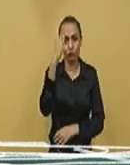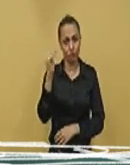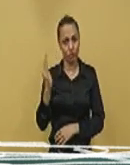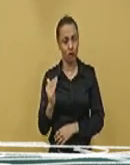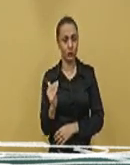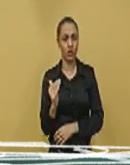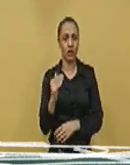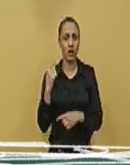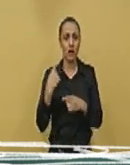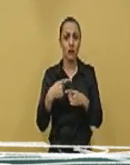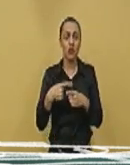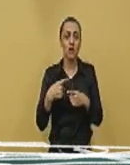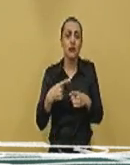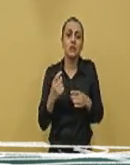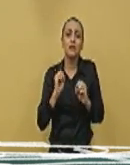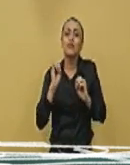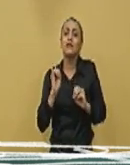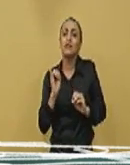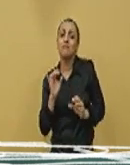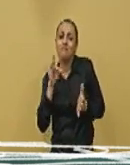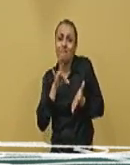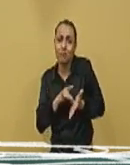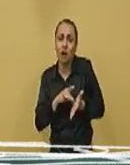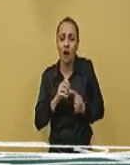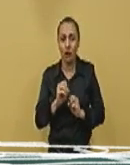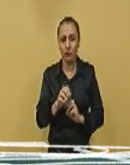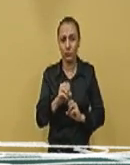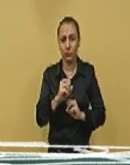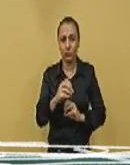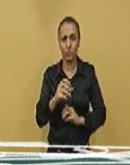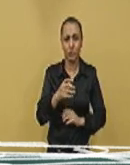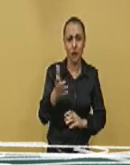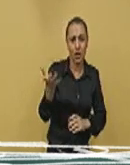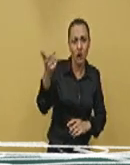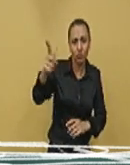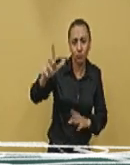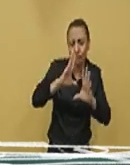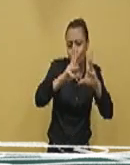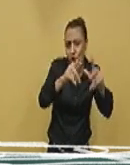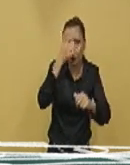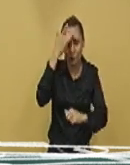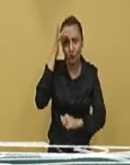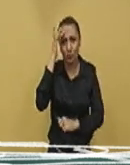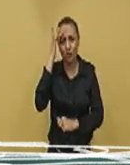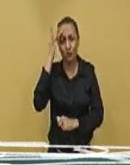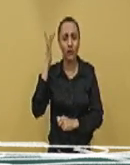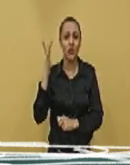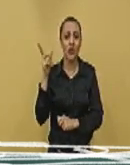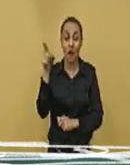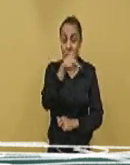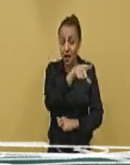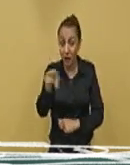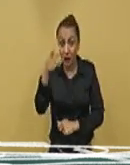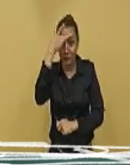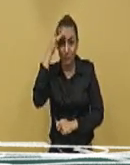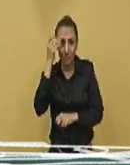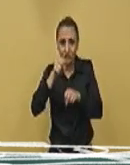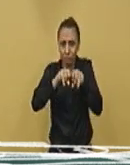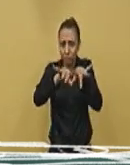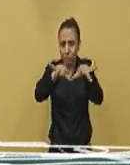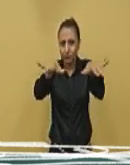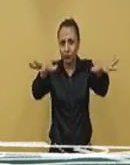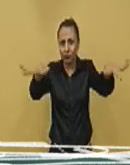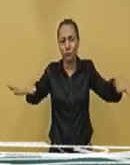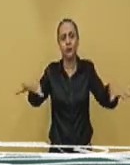para que, consolidando a educação para mais pessoas possíveis, essas pessoas vão propagar essa educação para os